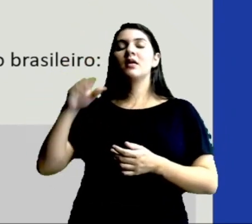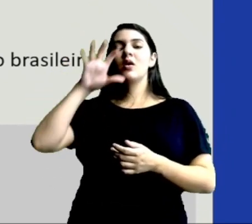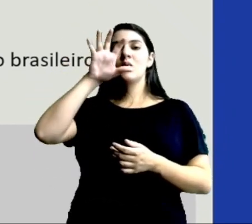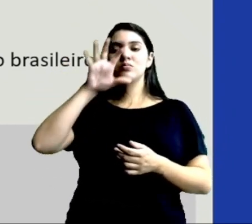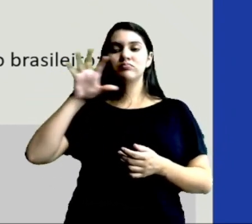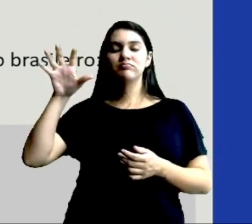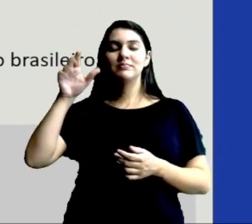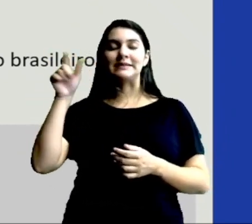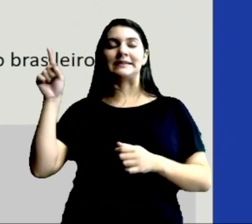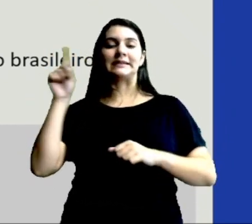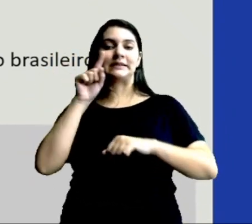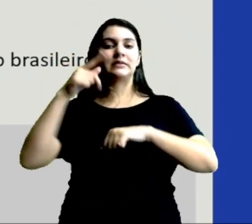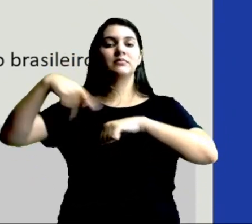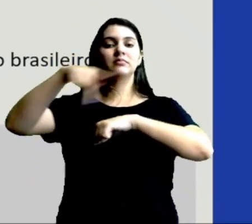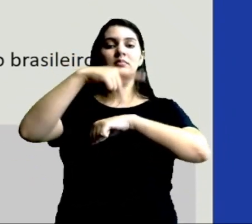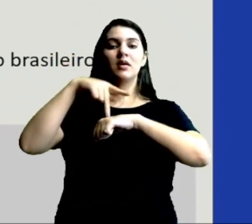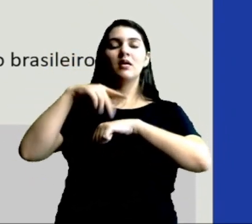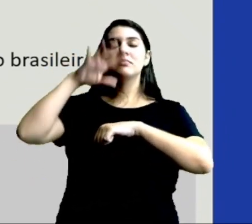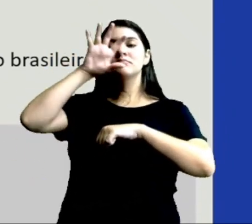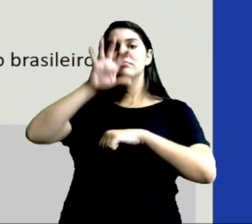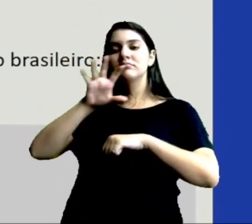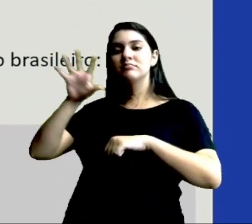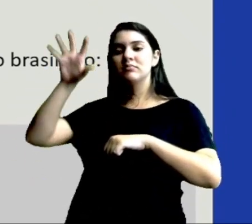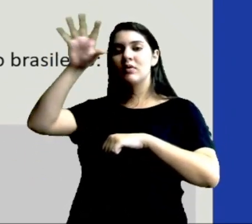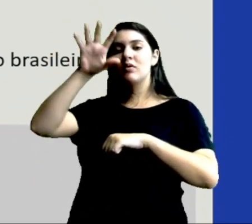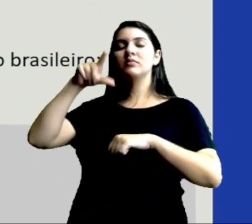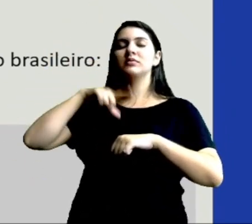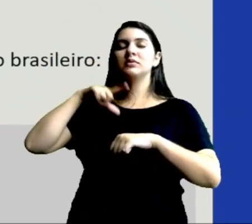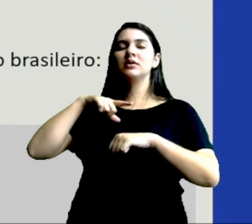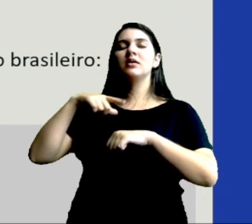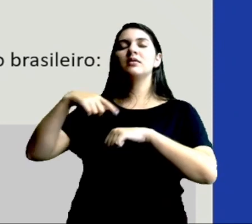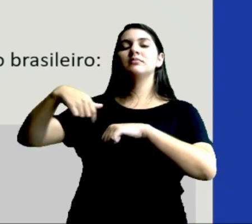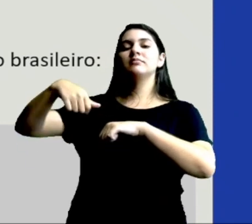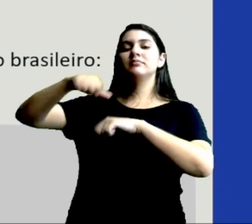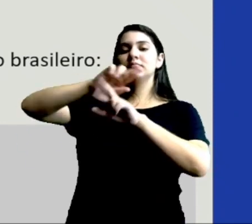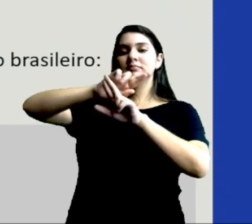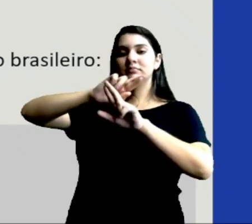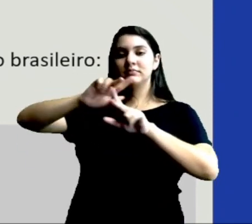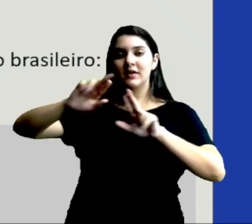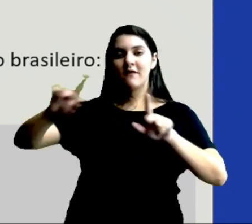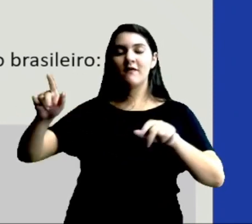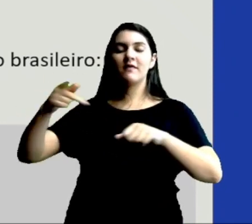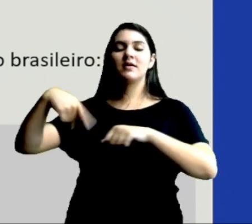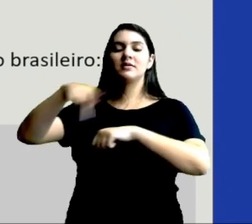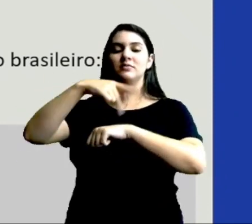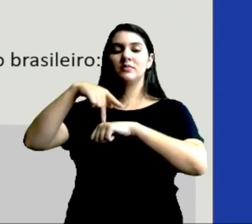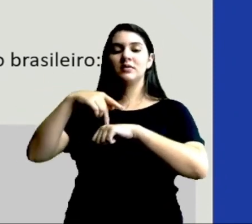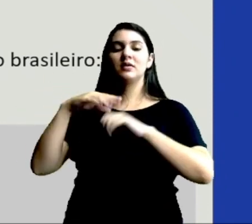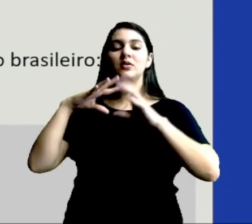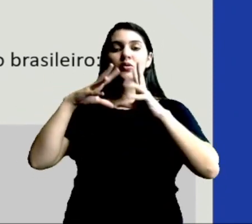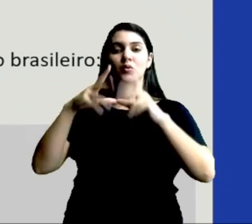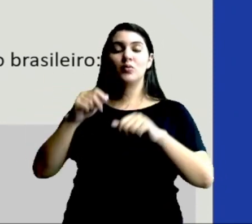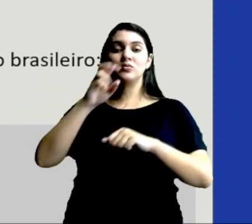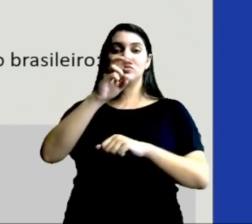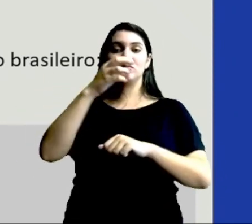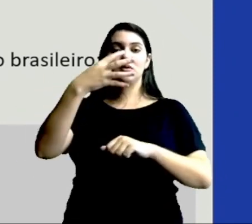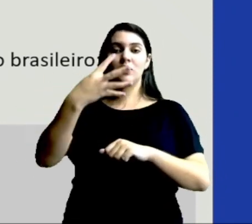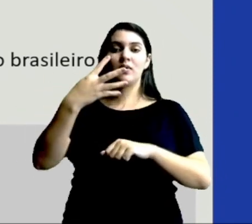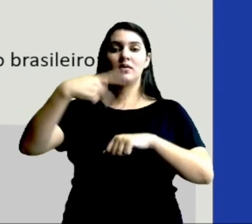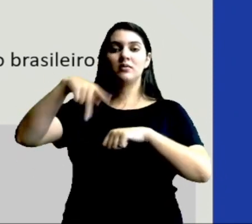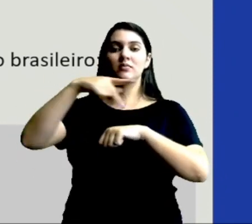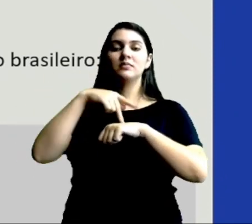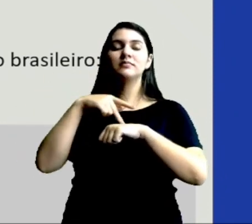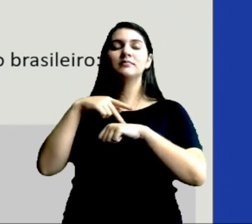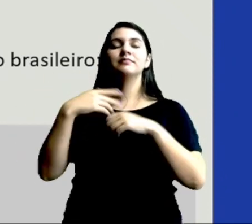não um país. É um continente formado por diversos países. Ao todo são 54 países. E o